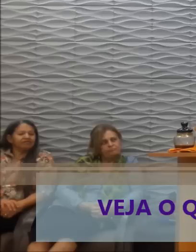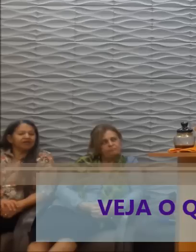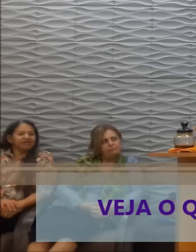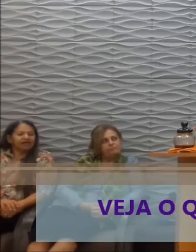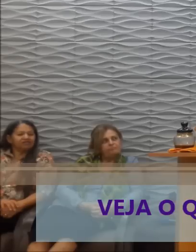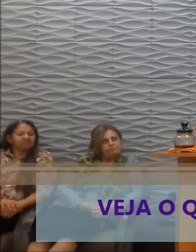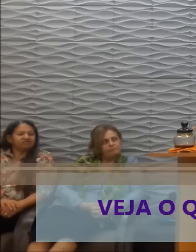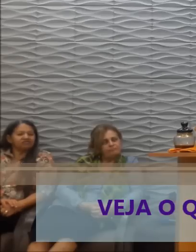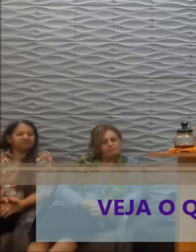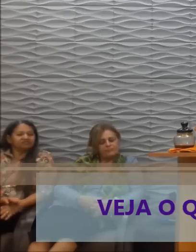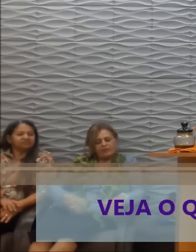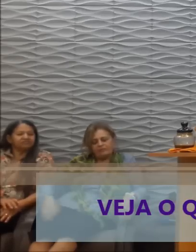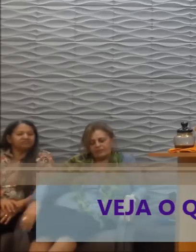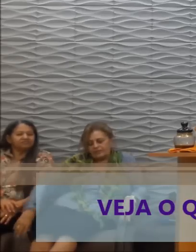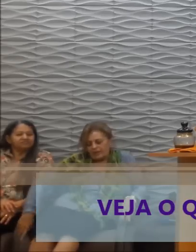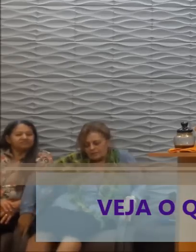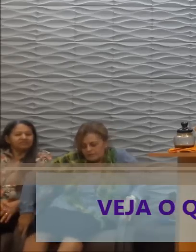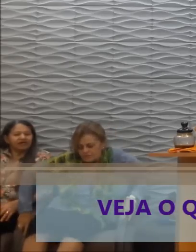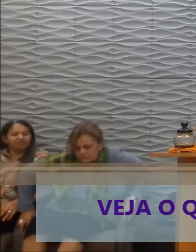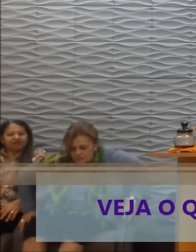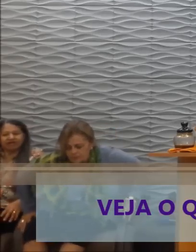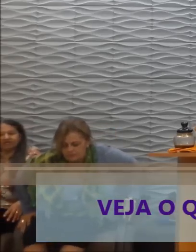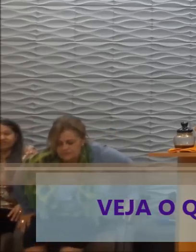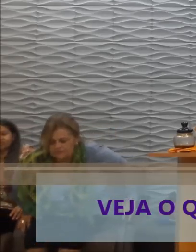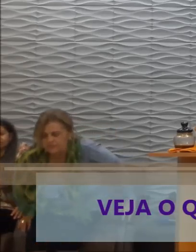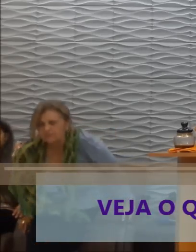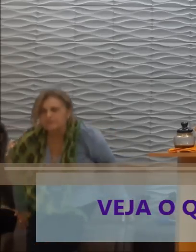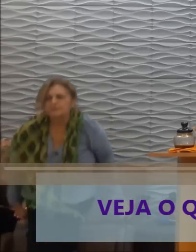preciosa para nós. Se coloque de pé em nome de Jesus.